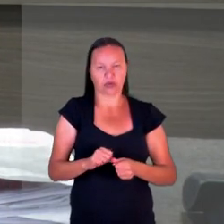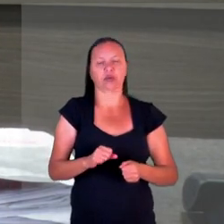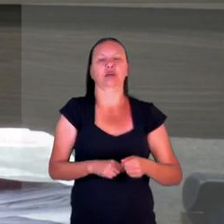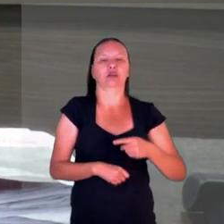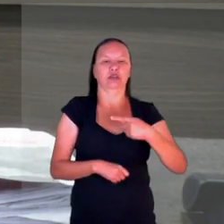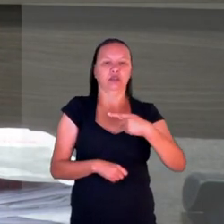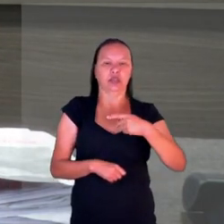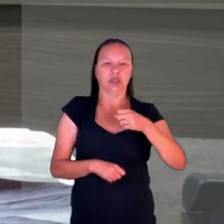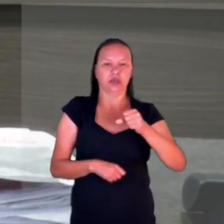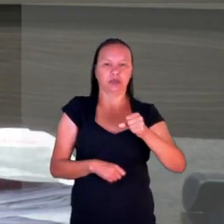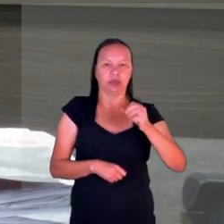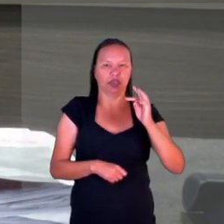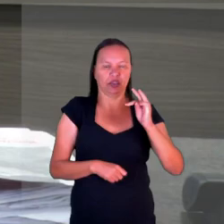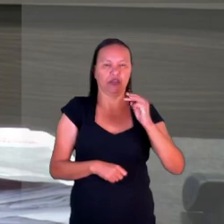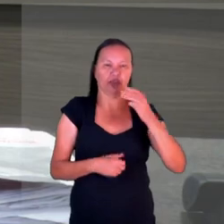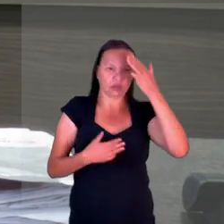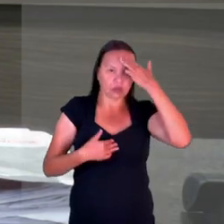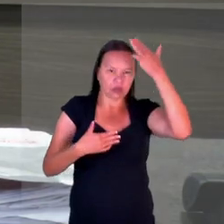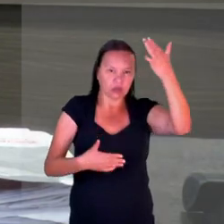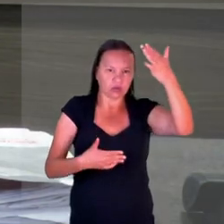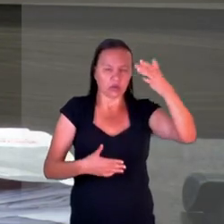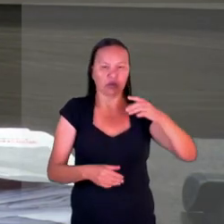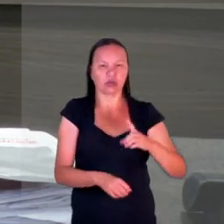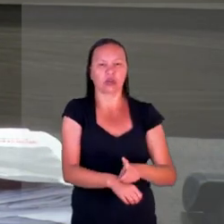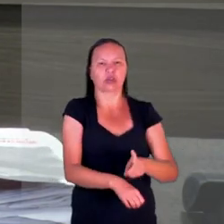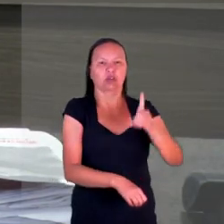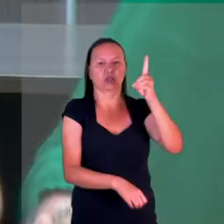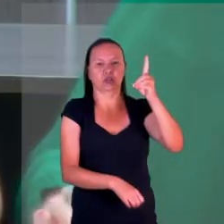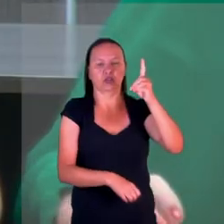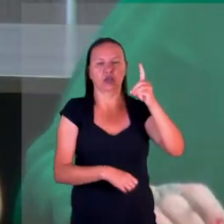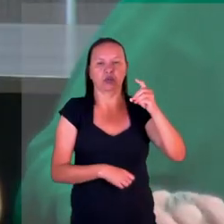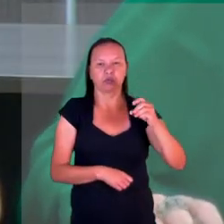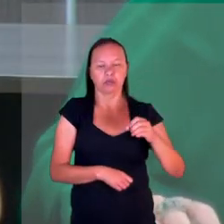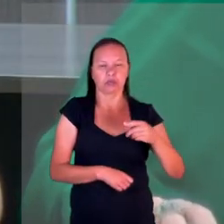976 Obrigado Dr Paulo